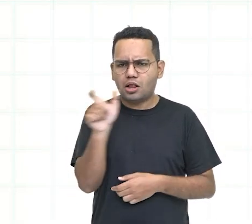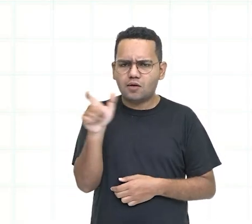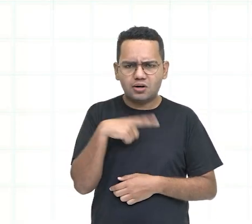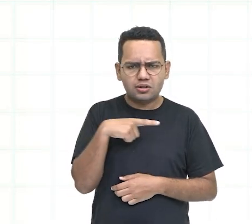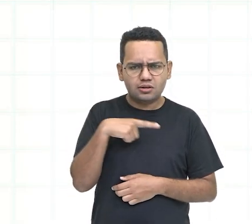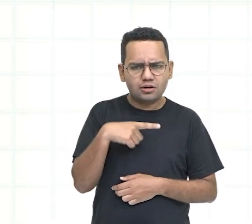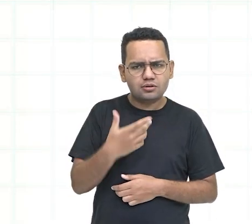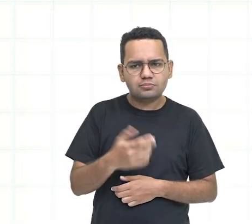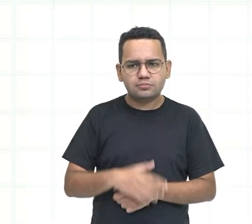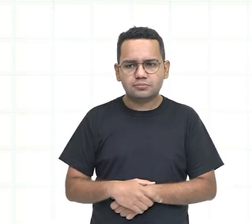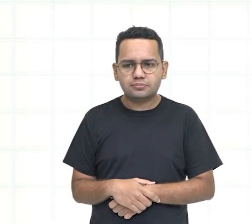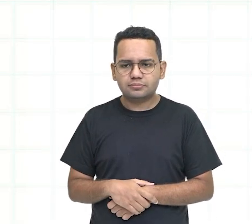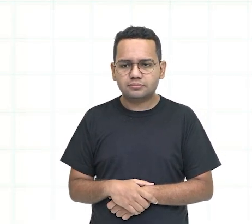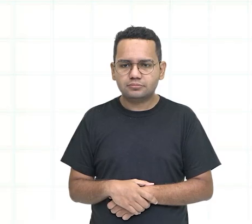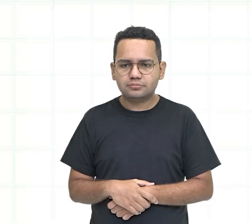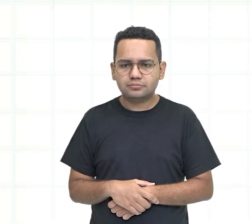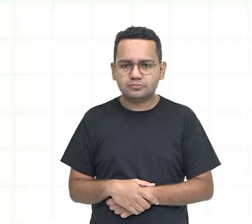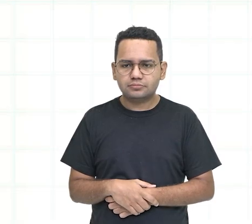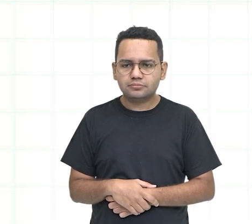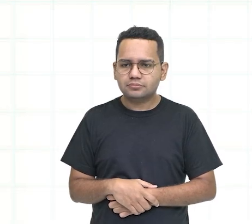of English in Asia.